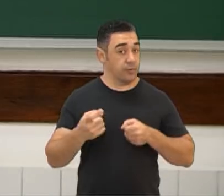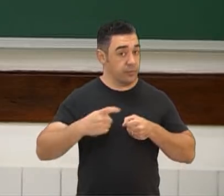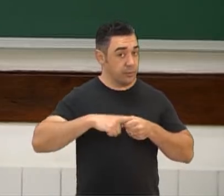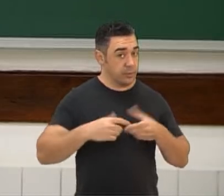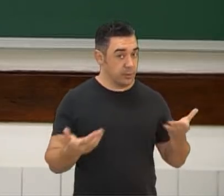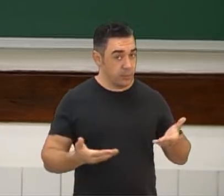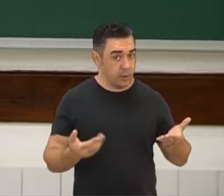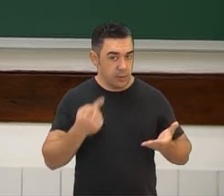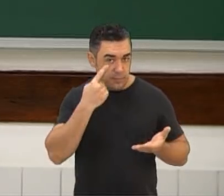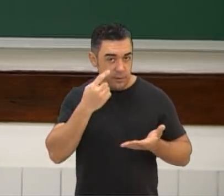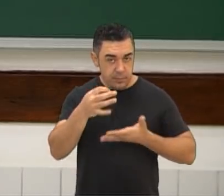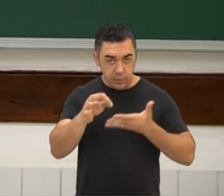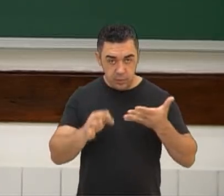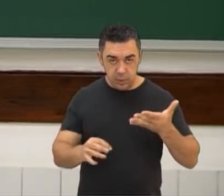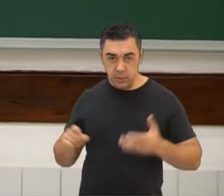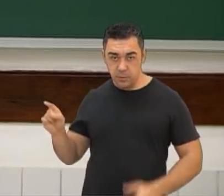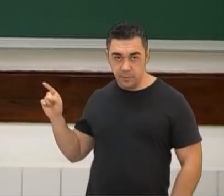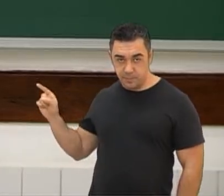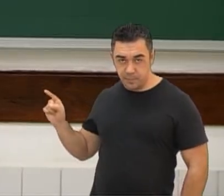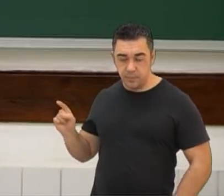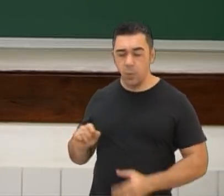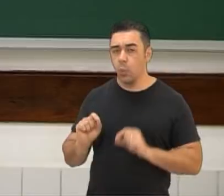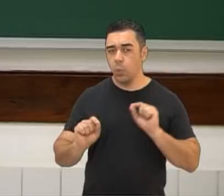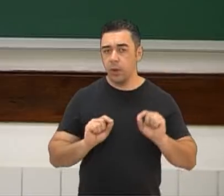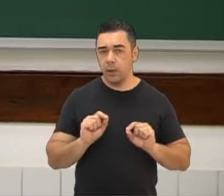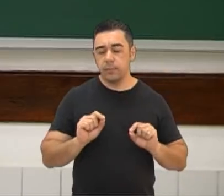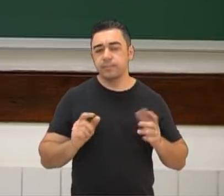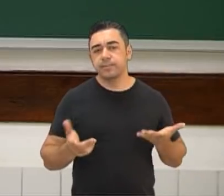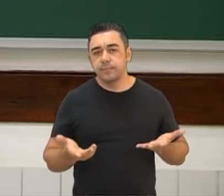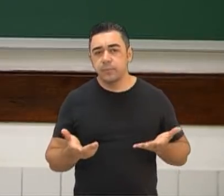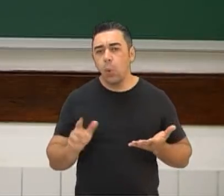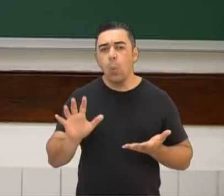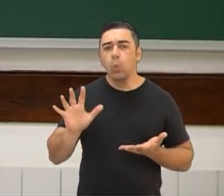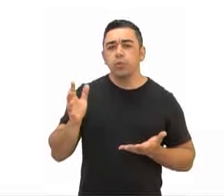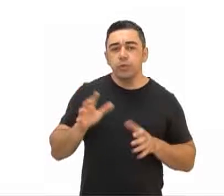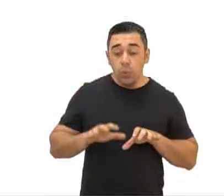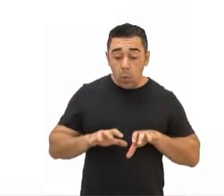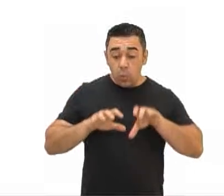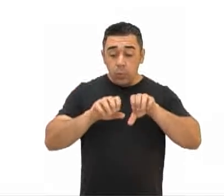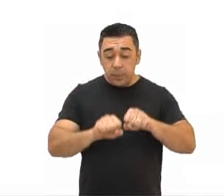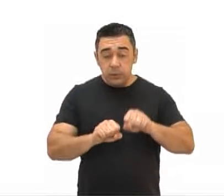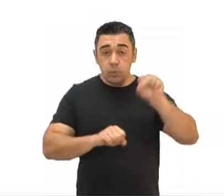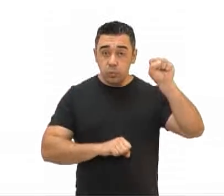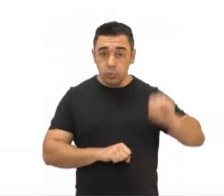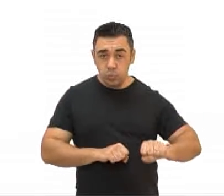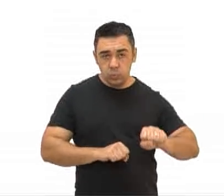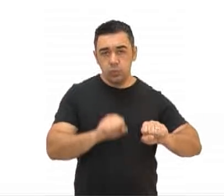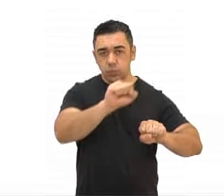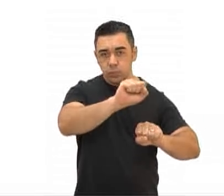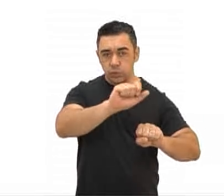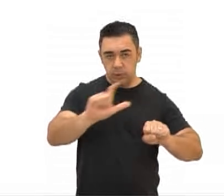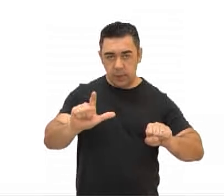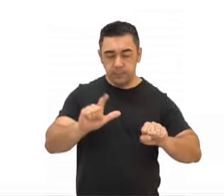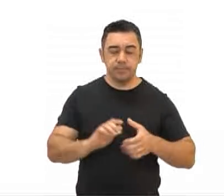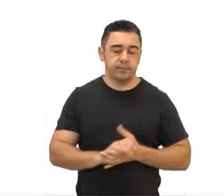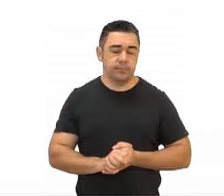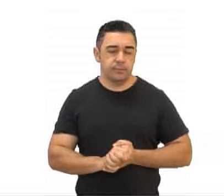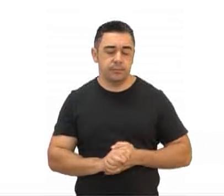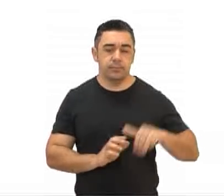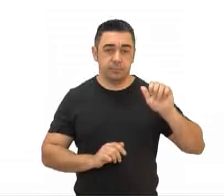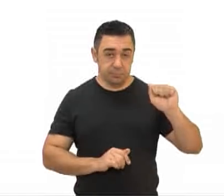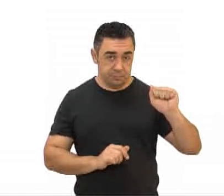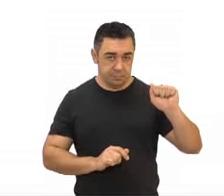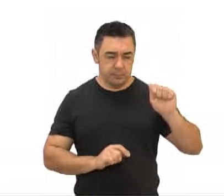Voltamos então ali com a correção dos exercícios sobre os fatores de ocupação do Sul e do Sudeste. Então a letra A,